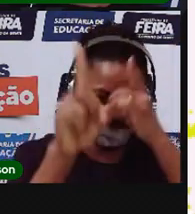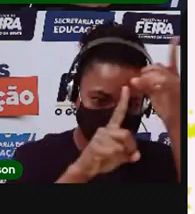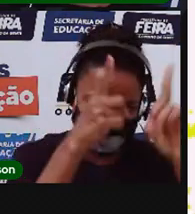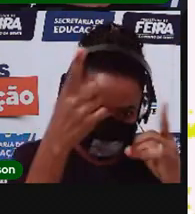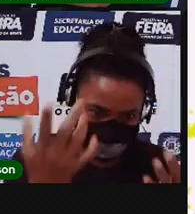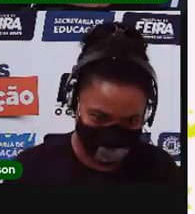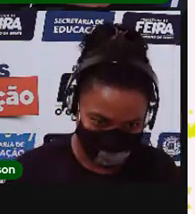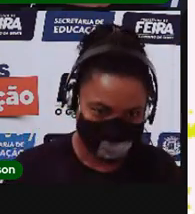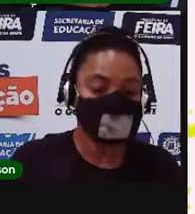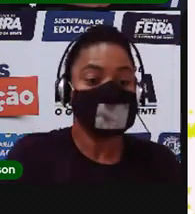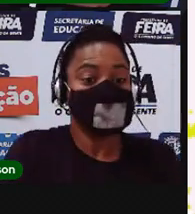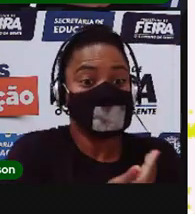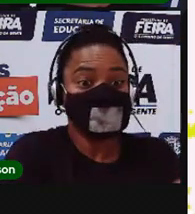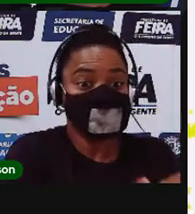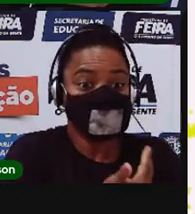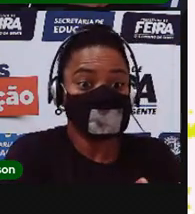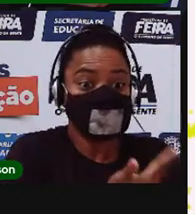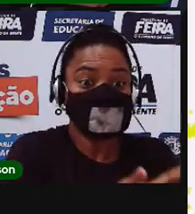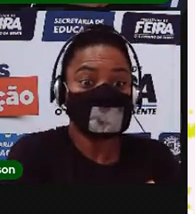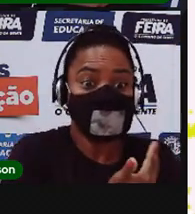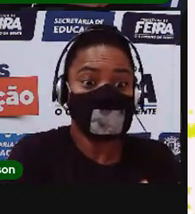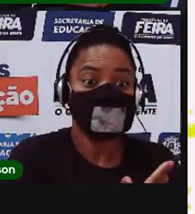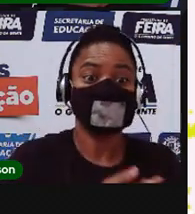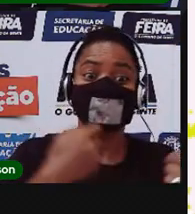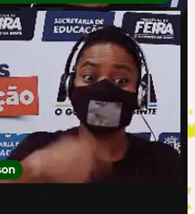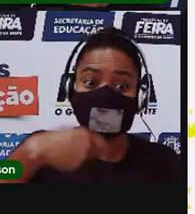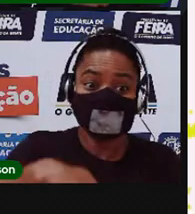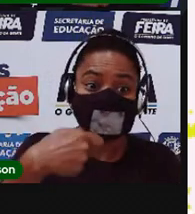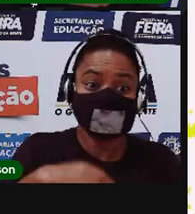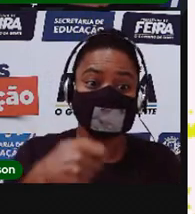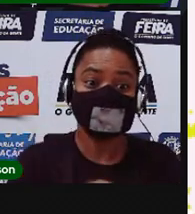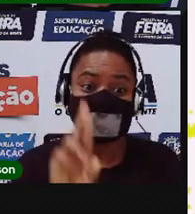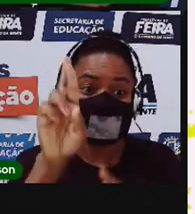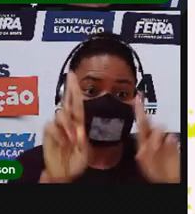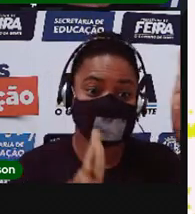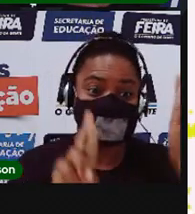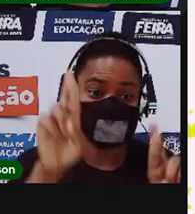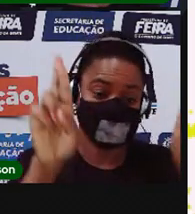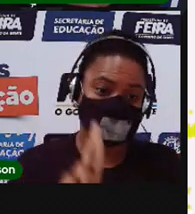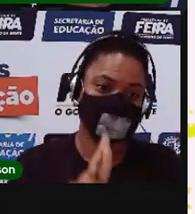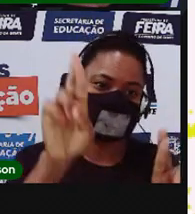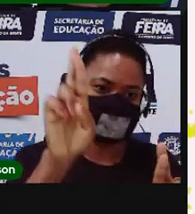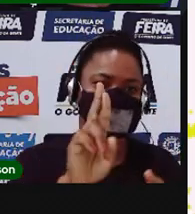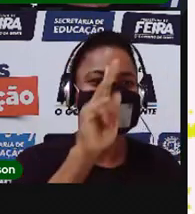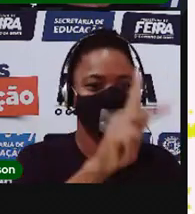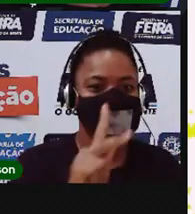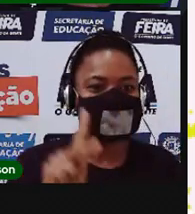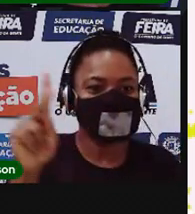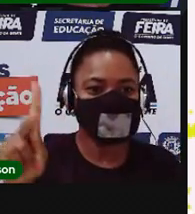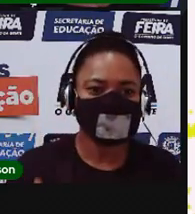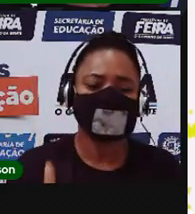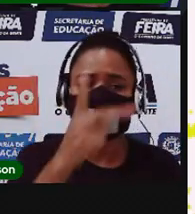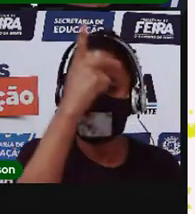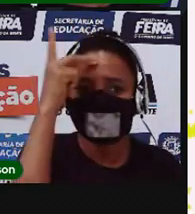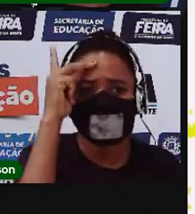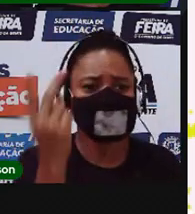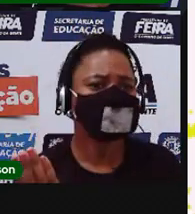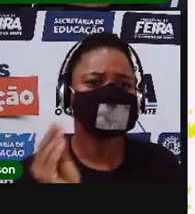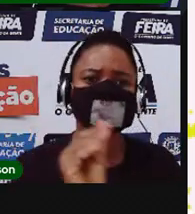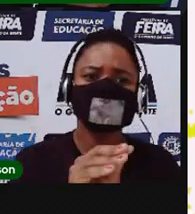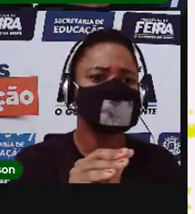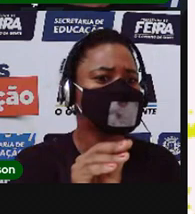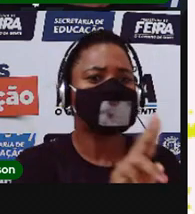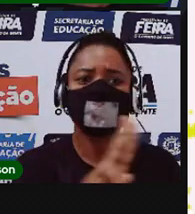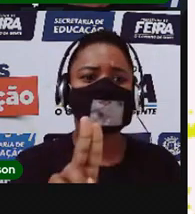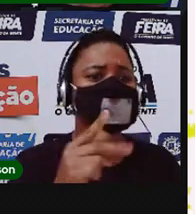serem construtores e autores. Muito bem! Pena que a gente não sabe quem é, se a pessoa se puder colocar o nome depois para eu